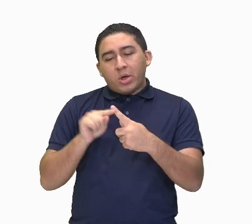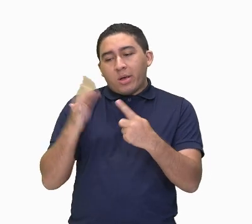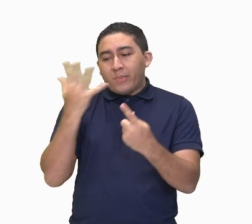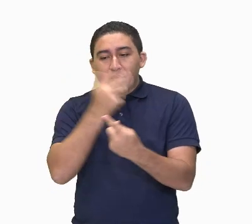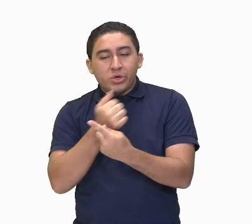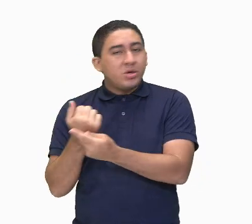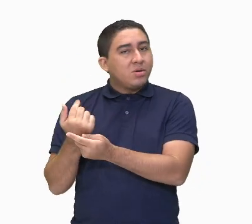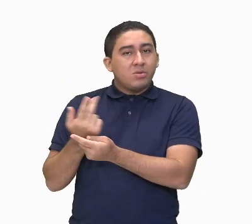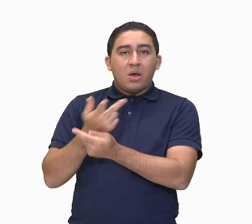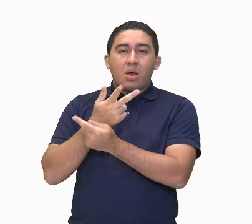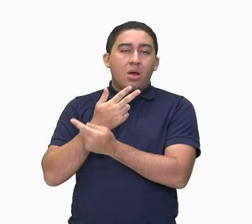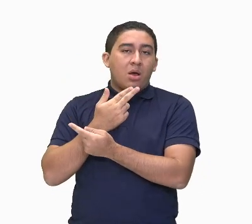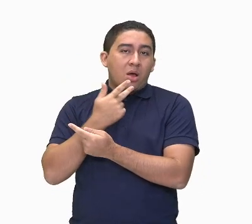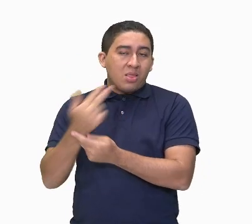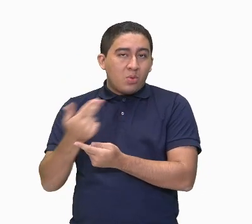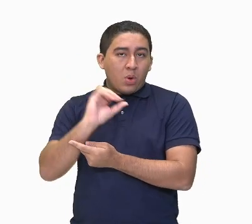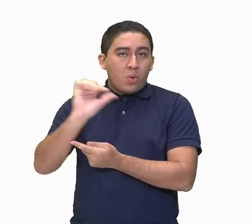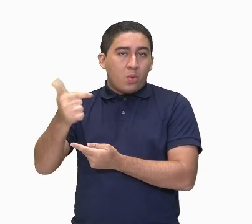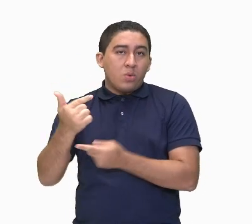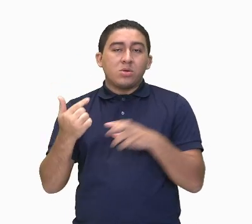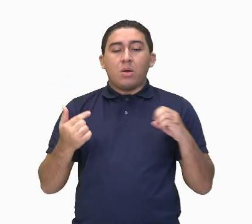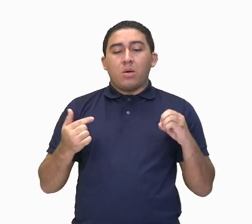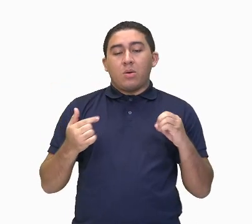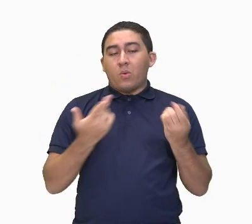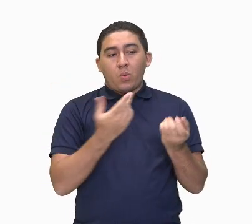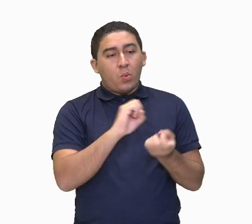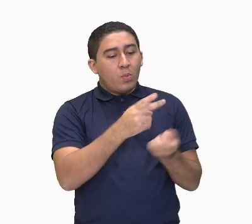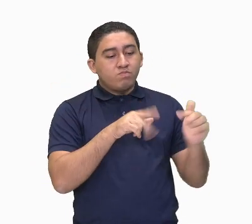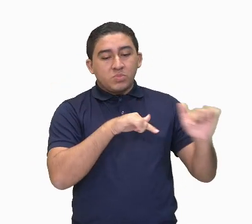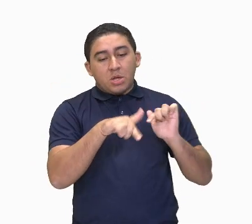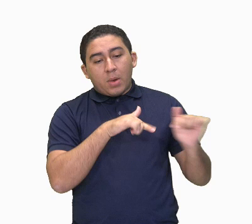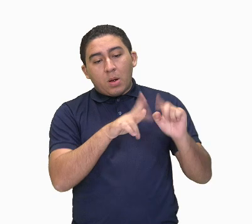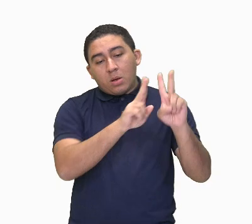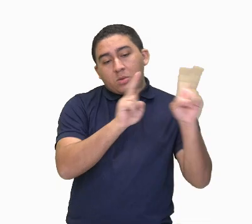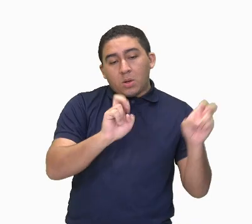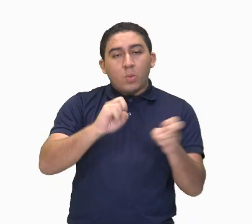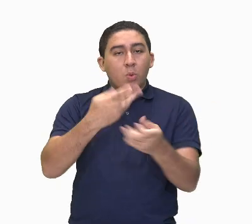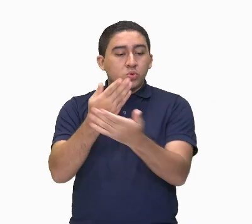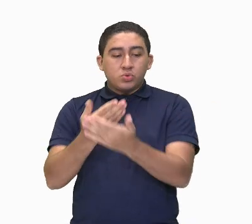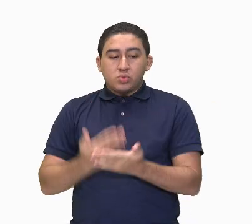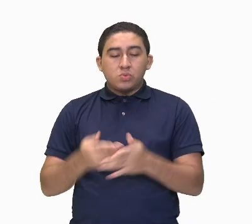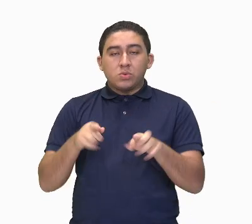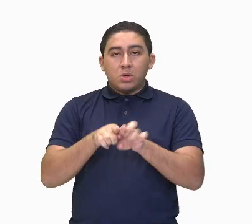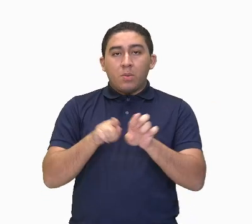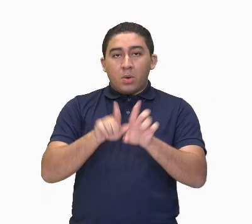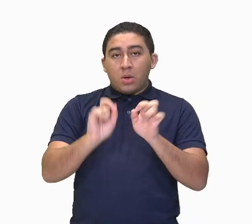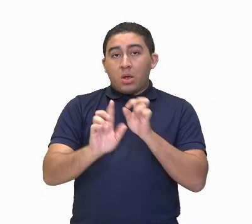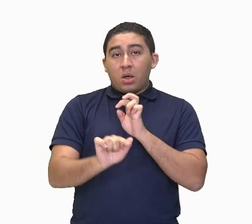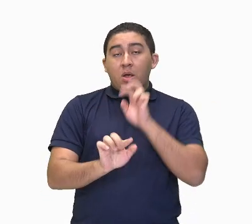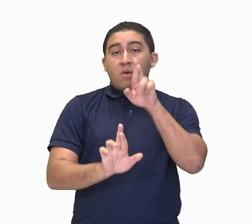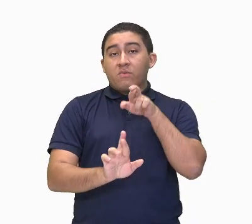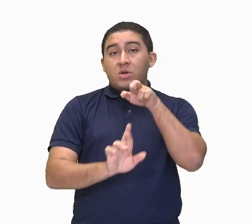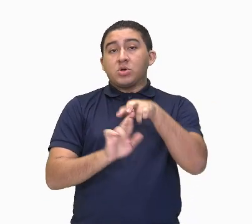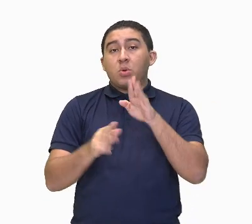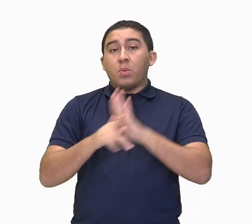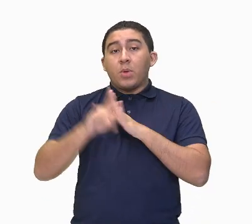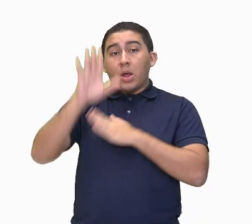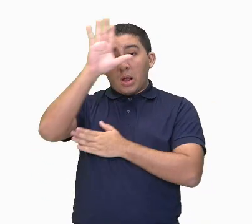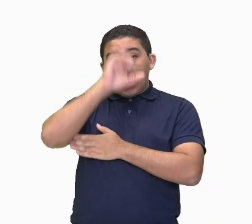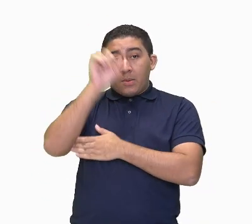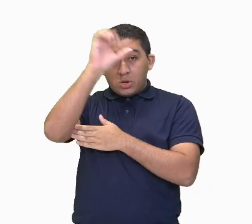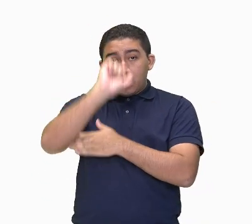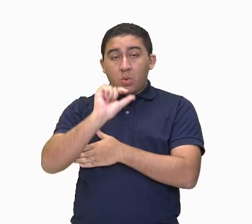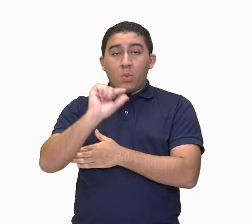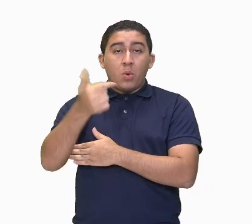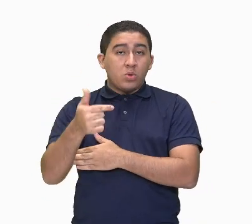outra língua, ou até mesmo por questões de trabalho, né, ou estudos, mas olha aí, então a gente está relacionado a esse aprender um novo idioma,